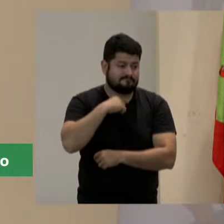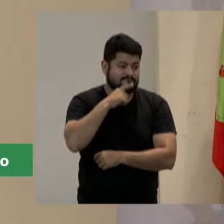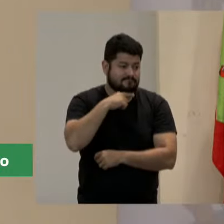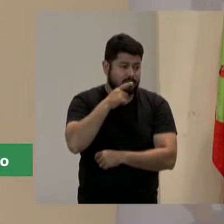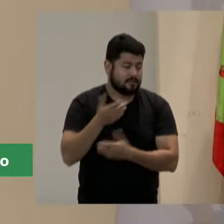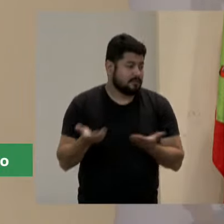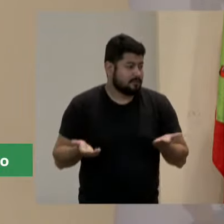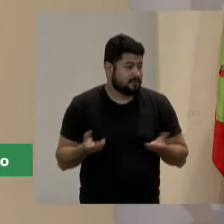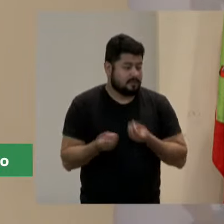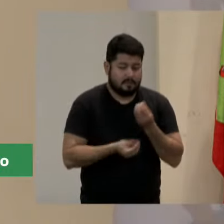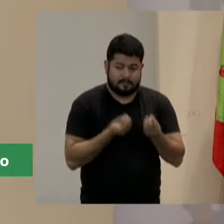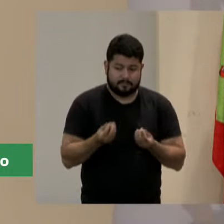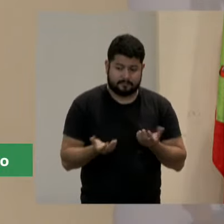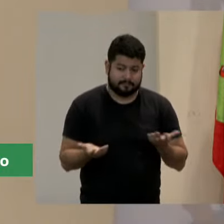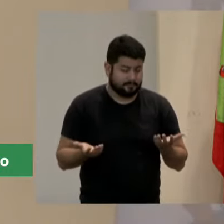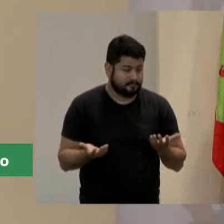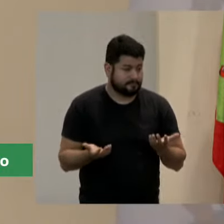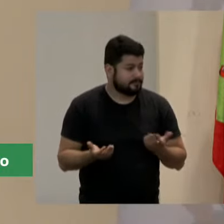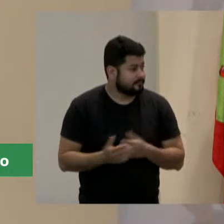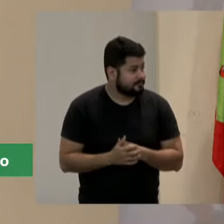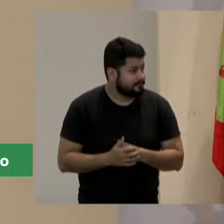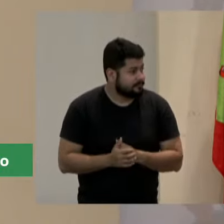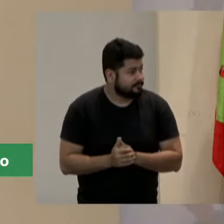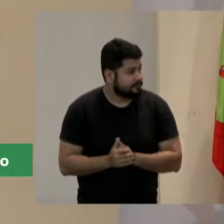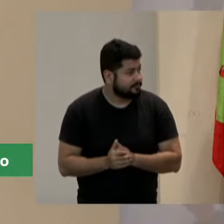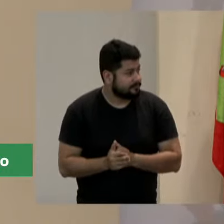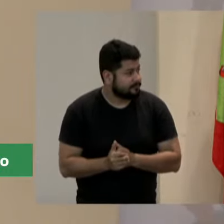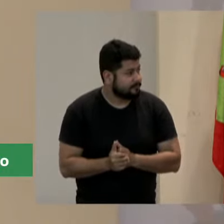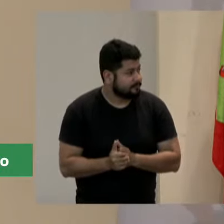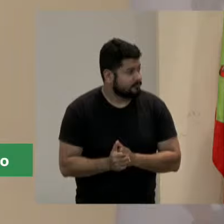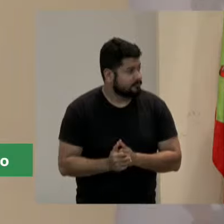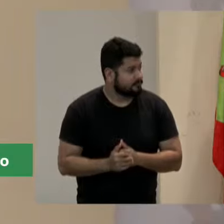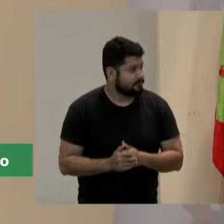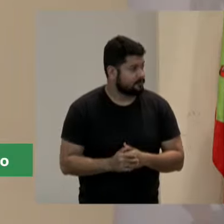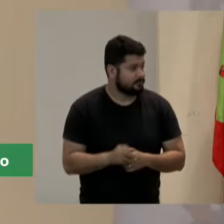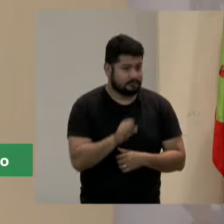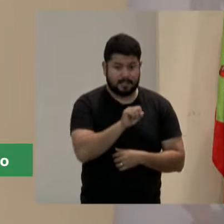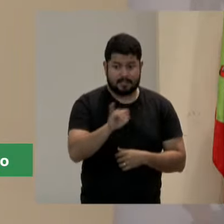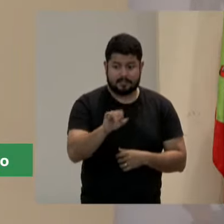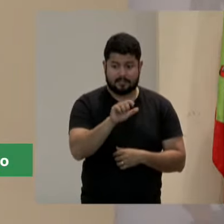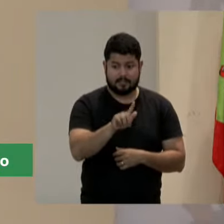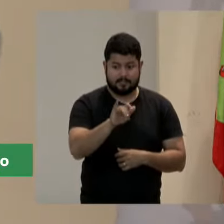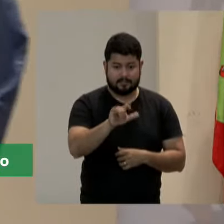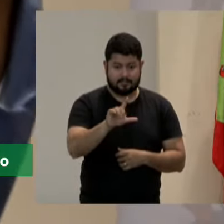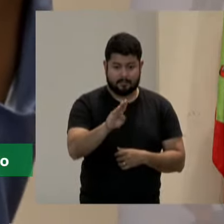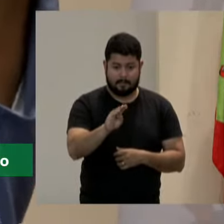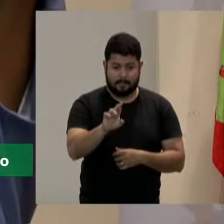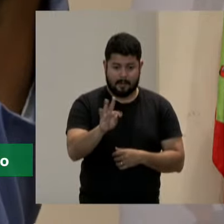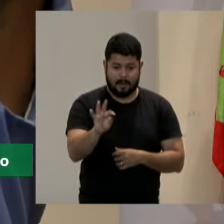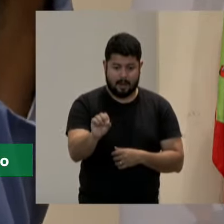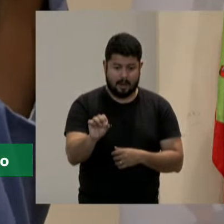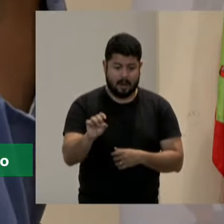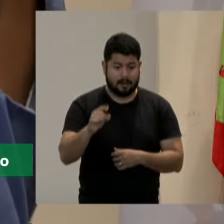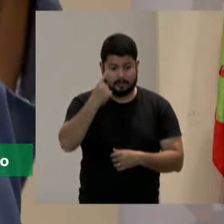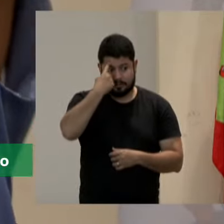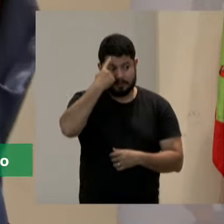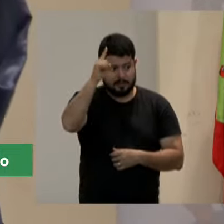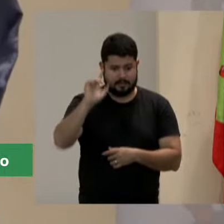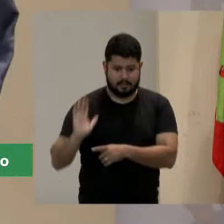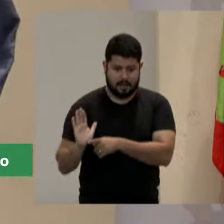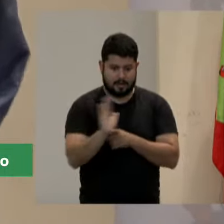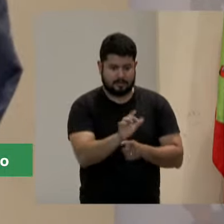agora, mãe? Ela... Ah, eu tenho uma ideia. E se Gilberto te ajudasse? Se Gilberto fosse, passasse na prova